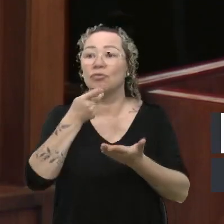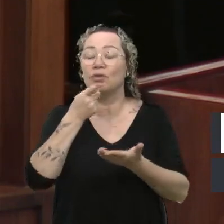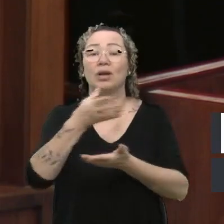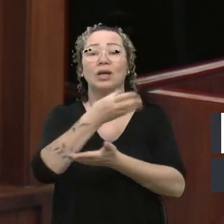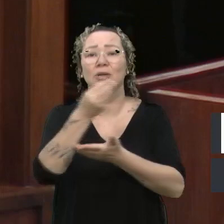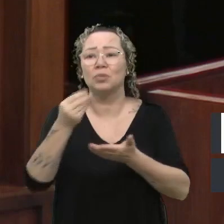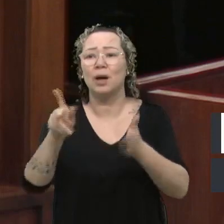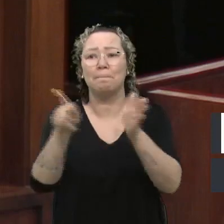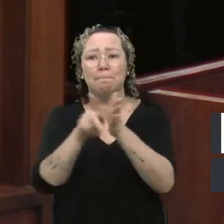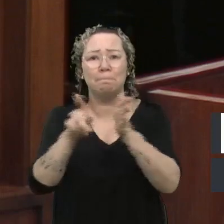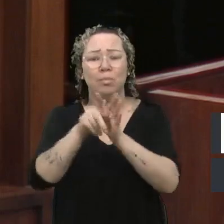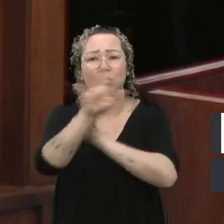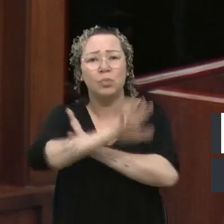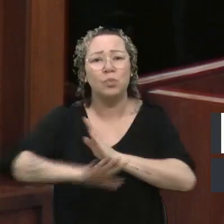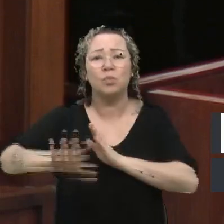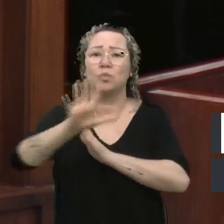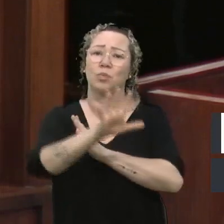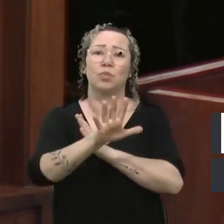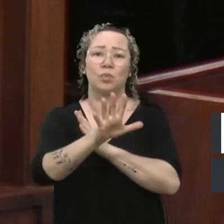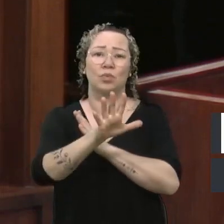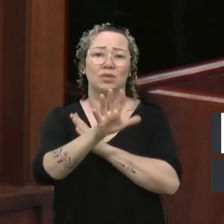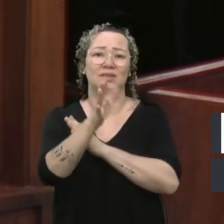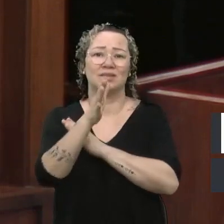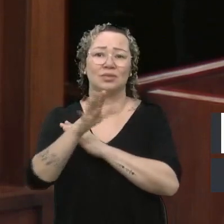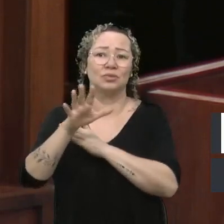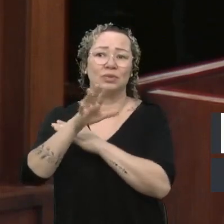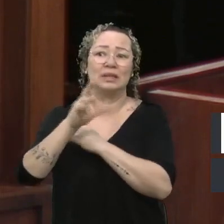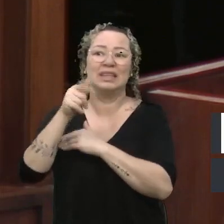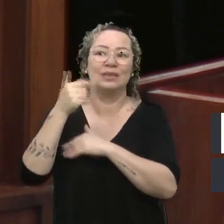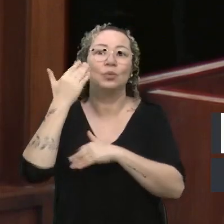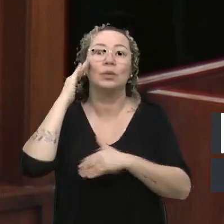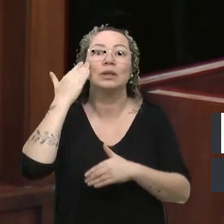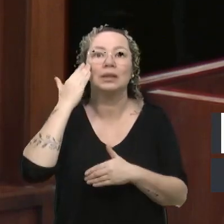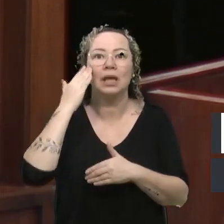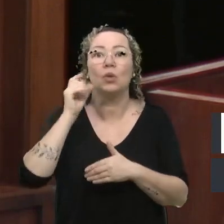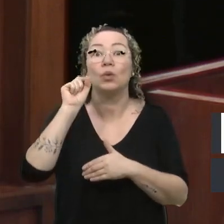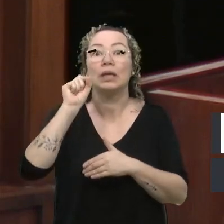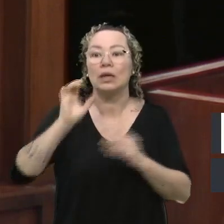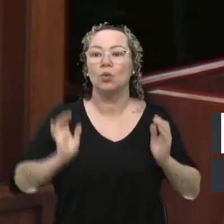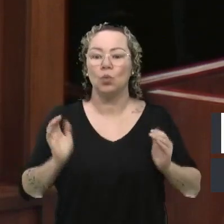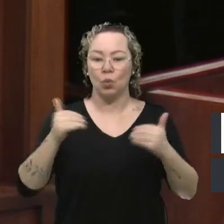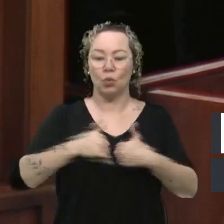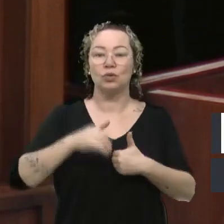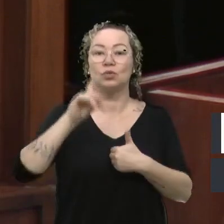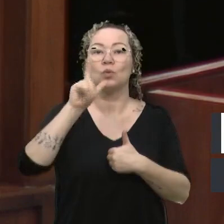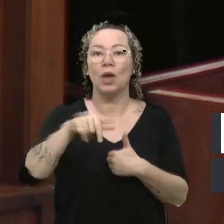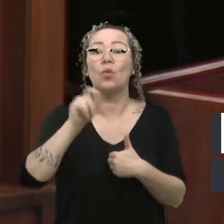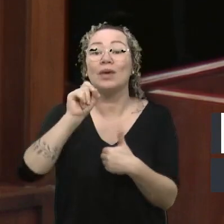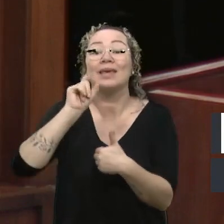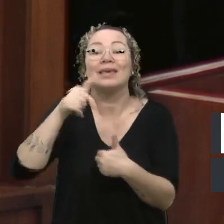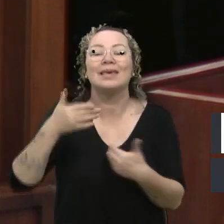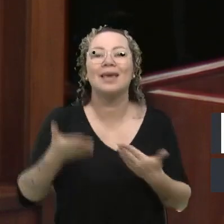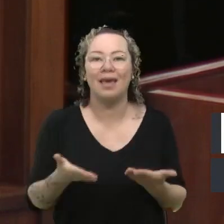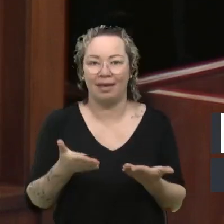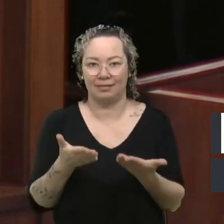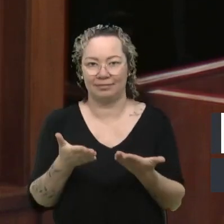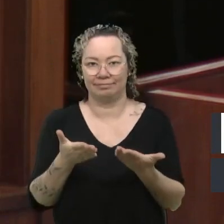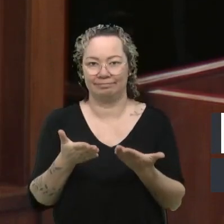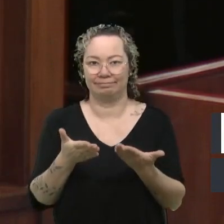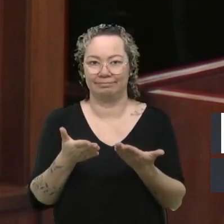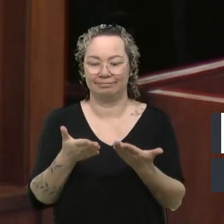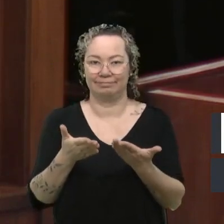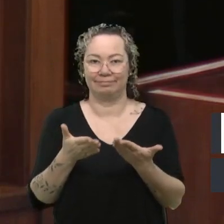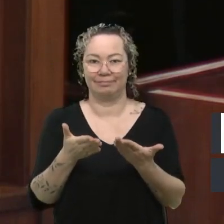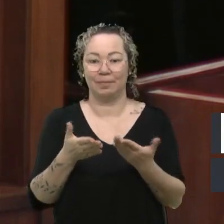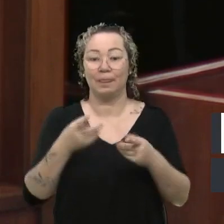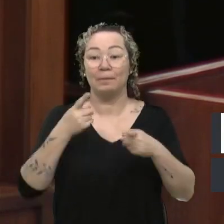própria população não entende o que o autismo é, o que é o transtorno do espectro autista. Então,